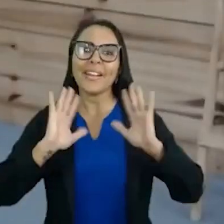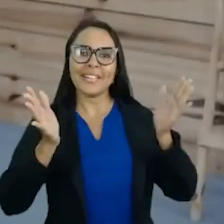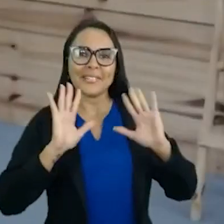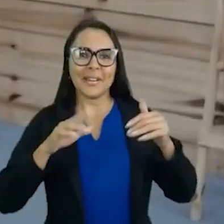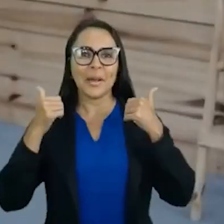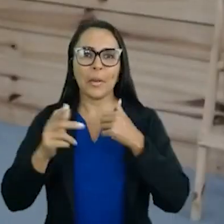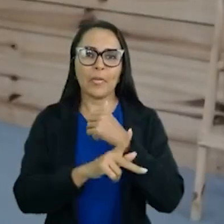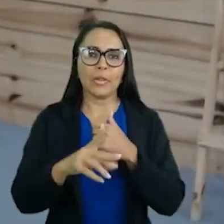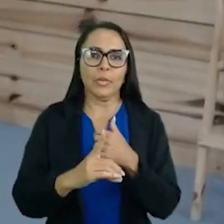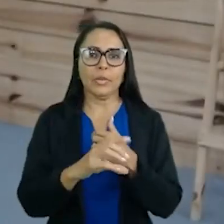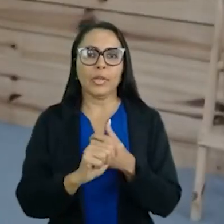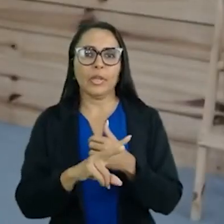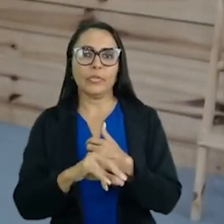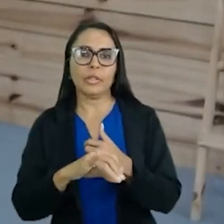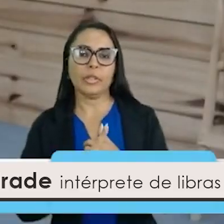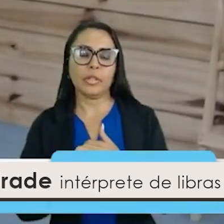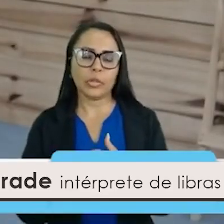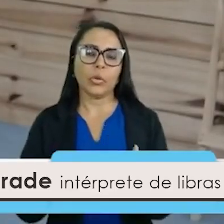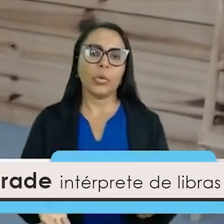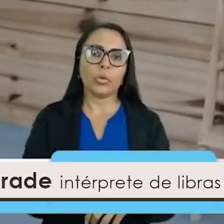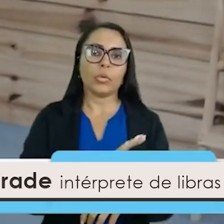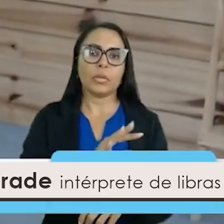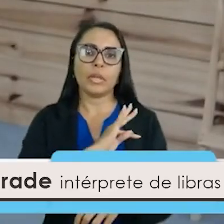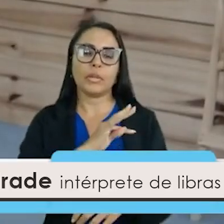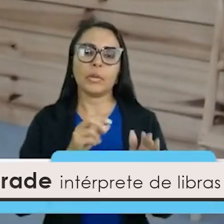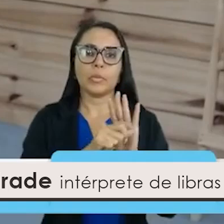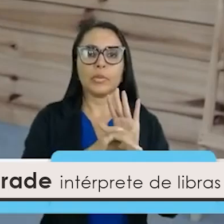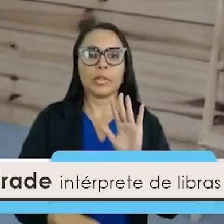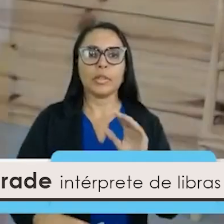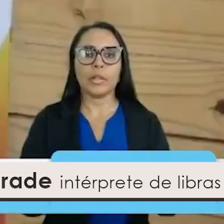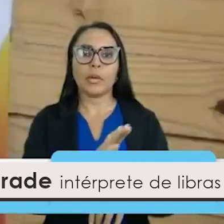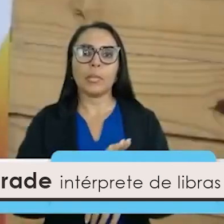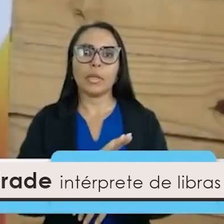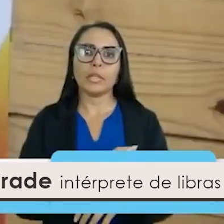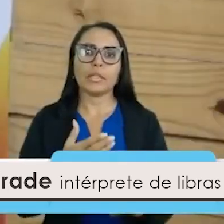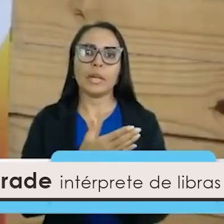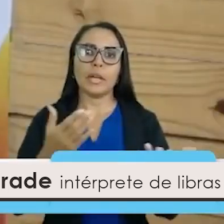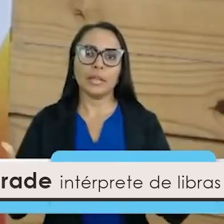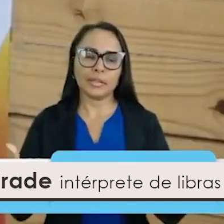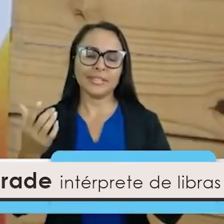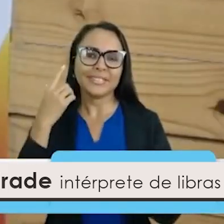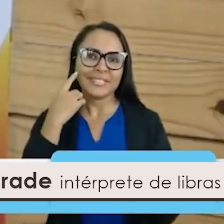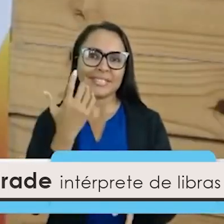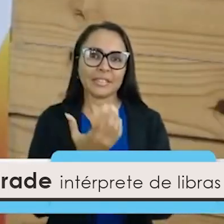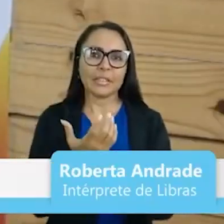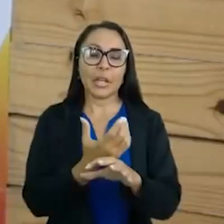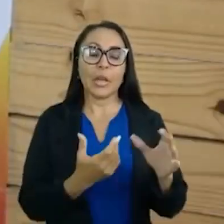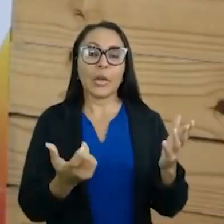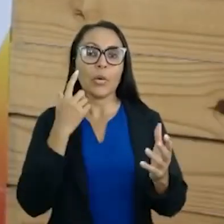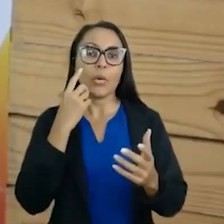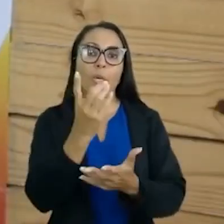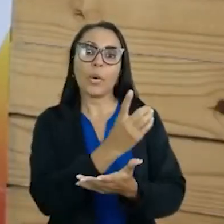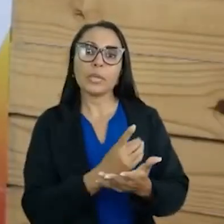Olá, eu sou o professor David Santana, do curso técnico em multimídia da competência da disciplina de Web Design, quase que não